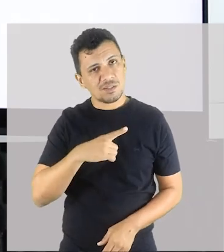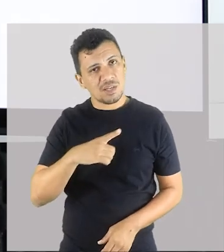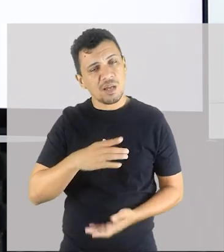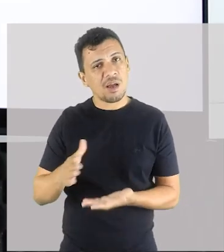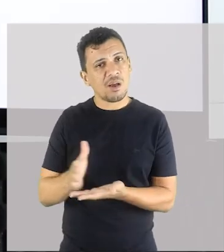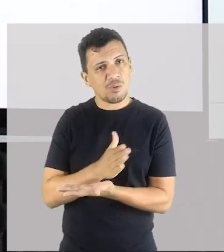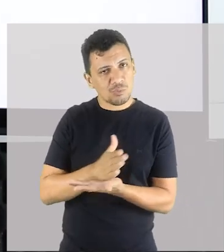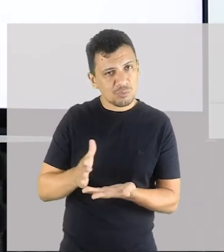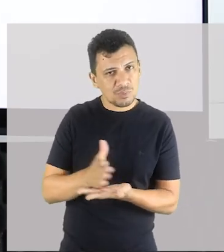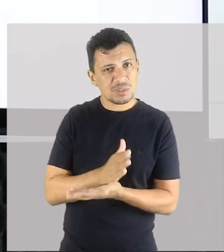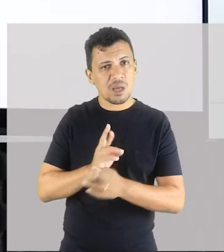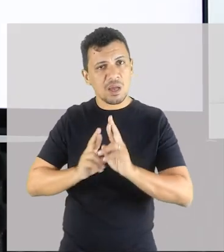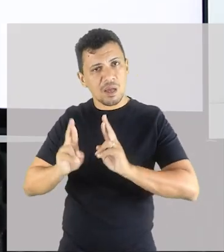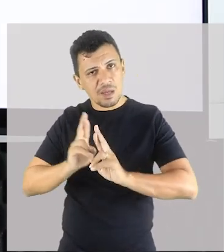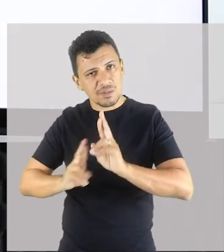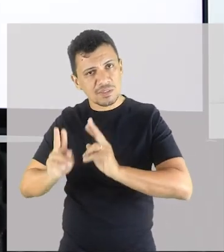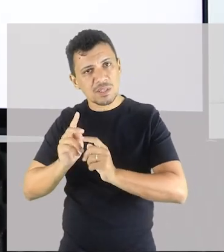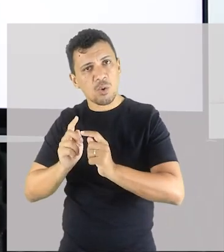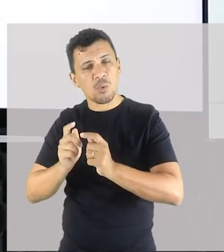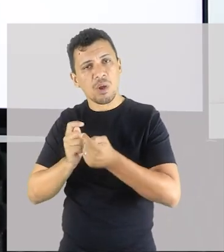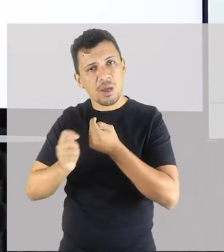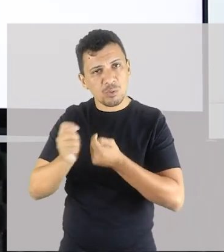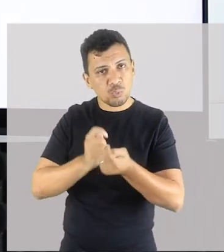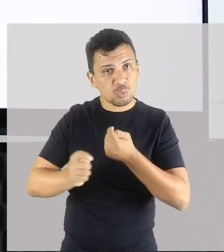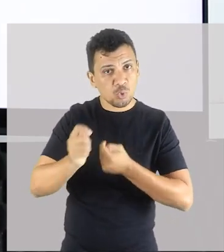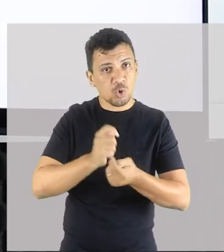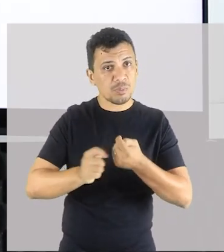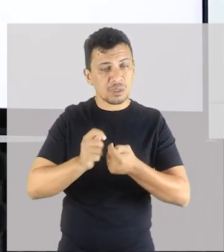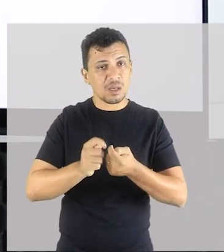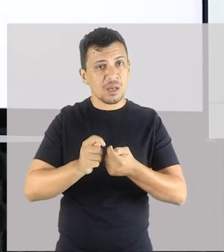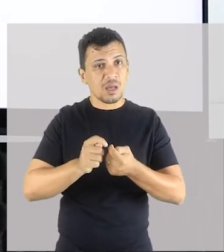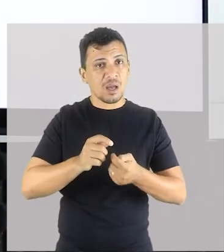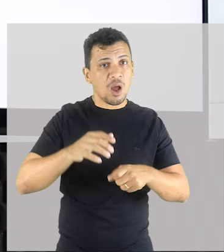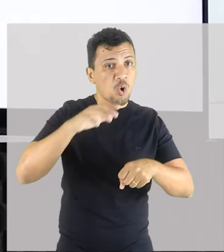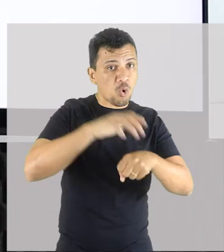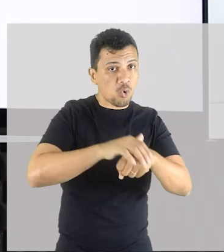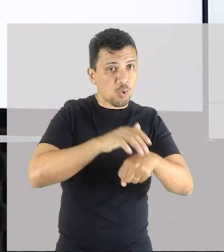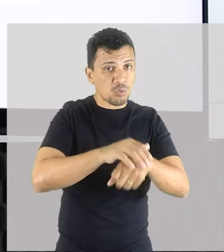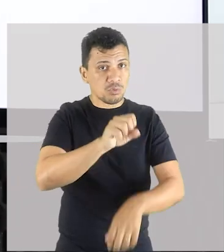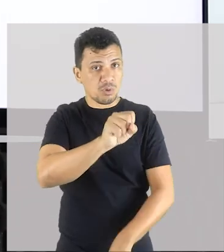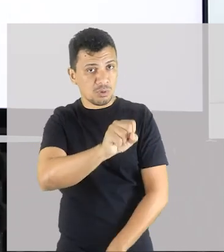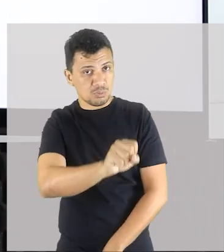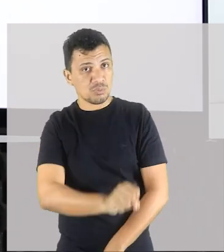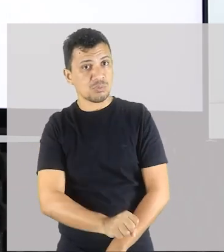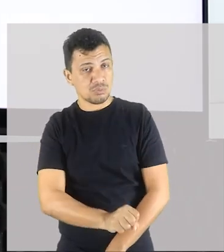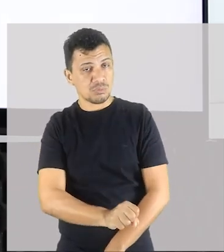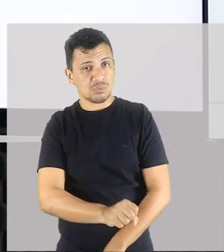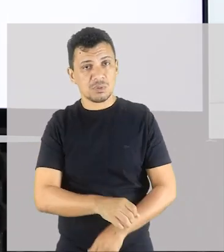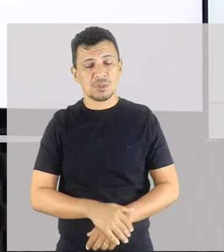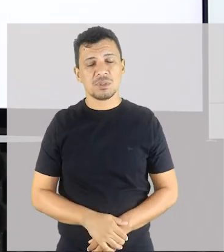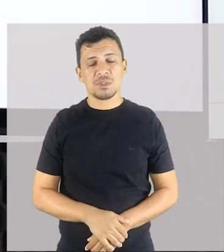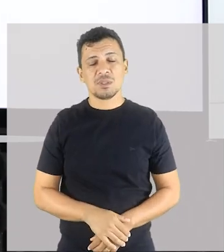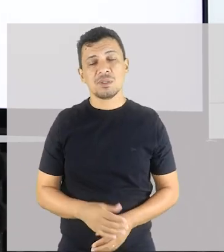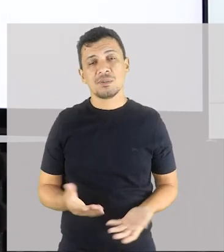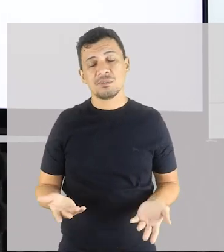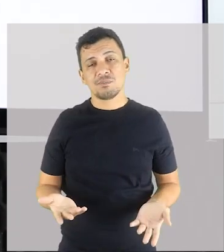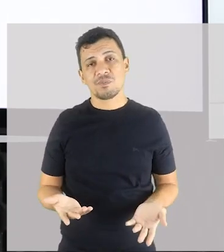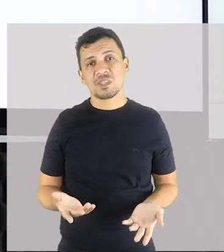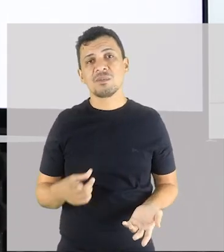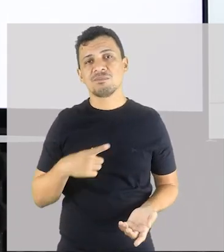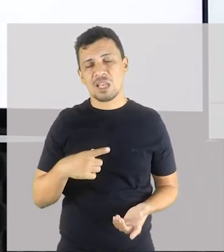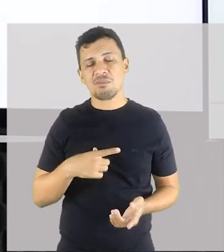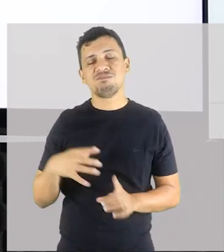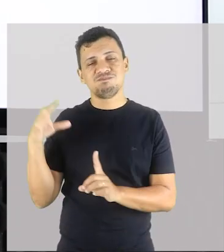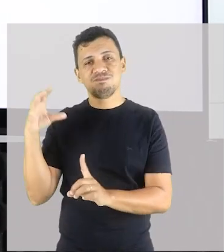a relação econômica, principalmente com as colônias que se localizavam ao sul, né, do território, e isso